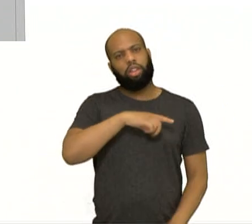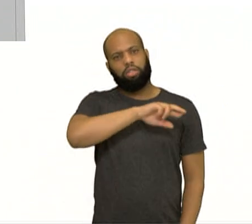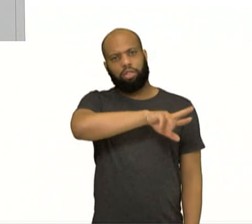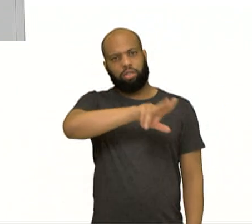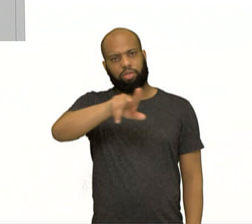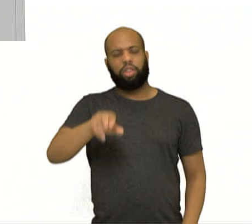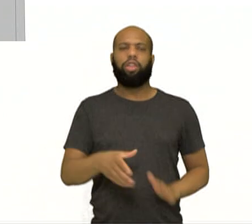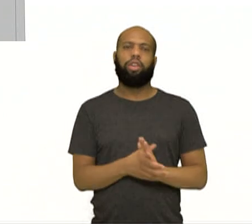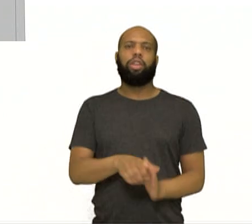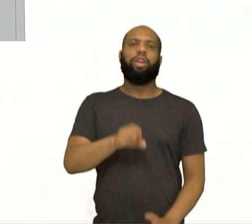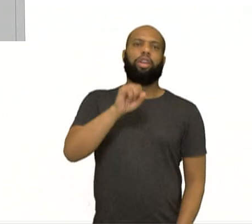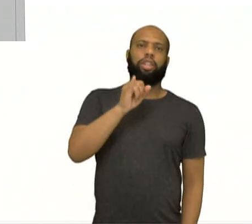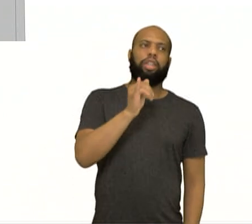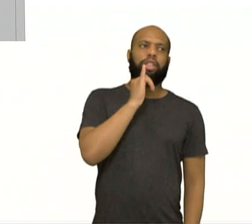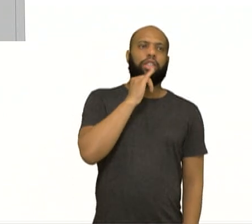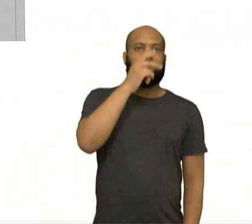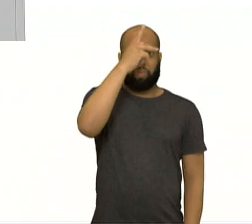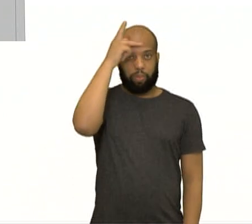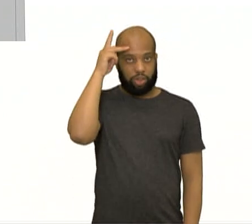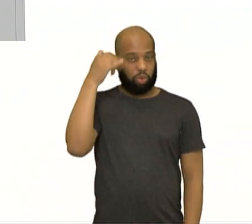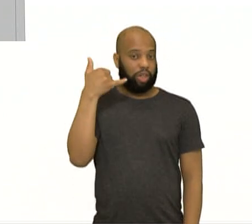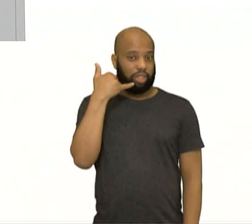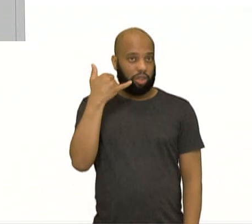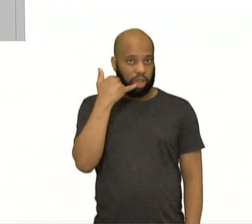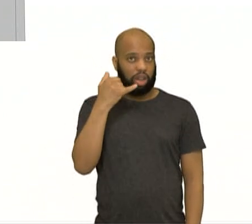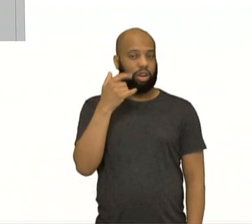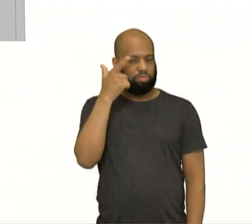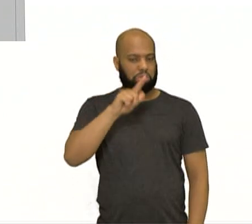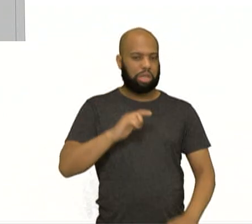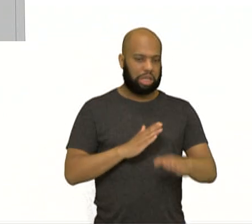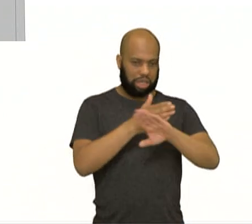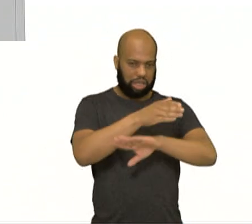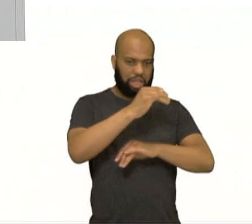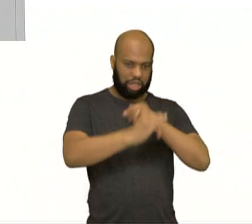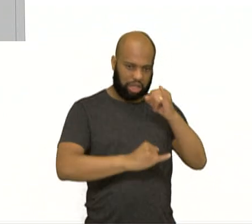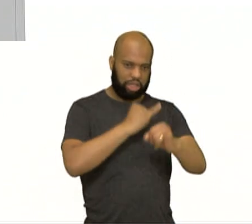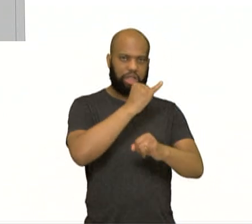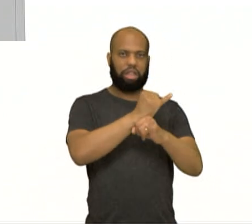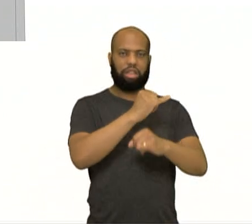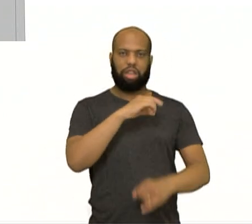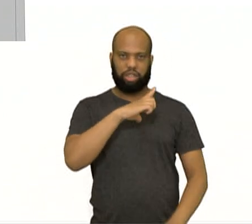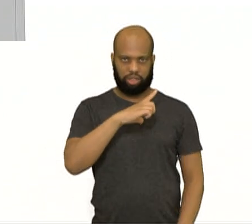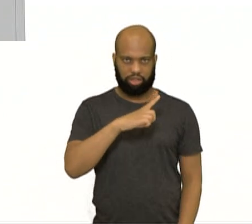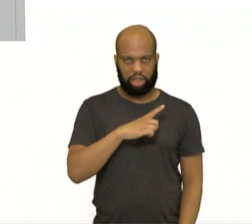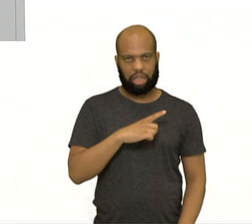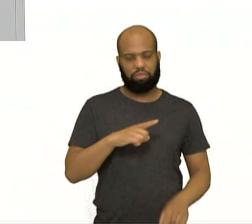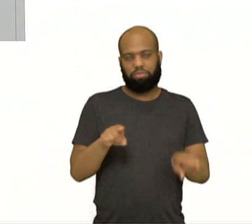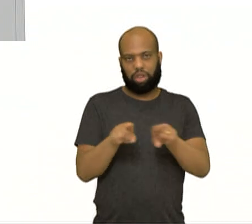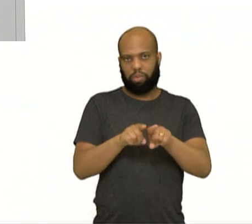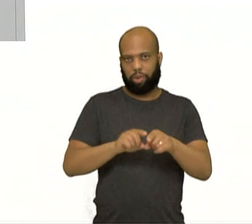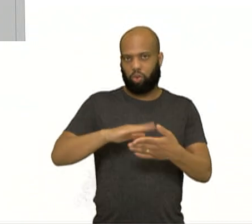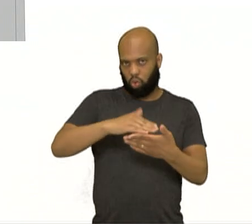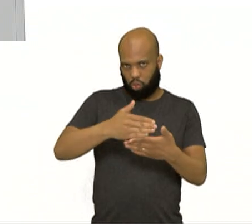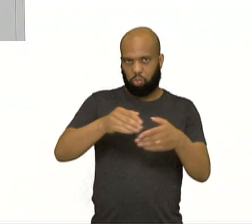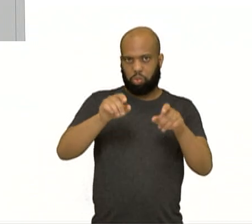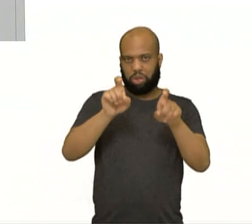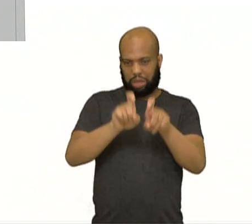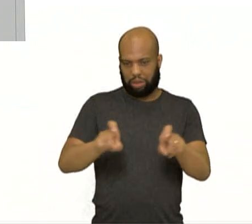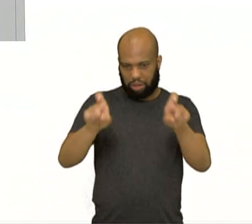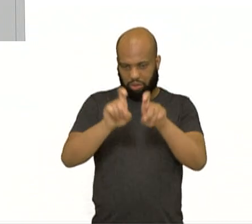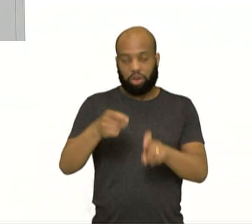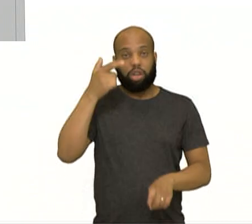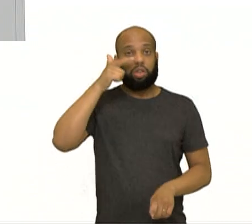se alguém com um celular, com acesso à internet, acesso à rede mundial que nós temos ali, você